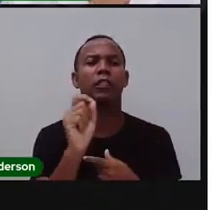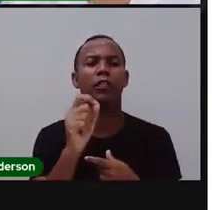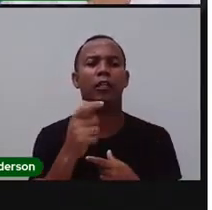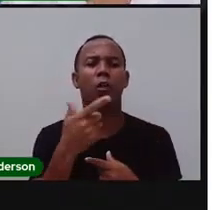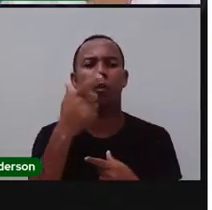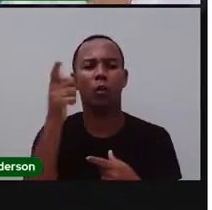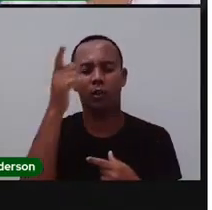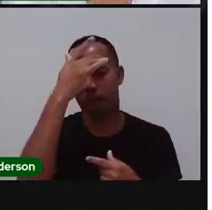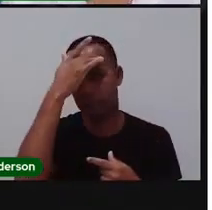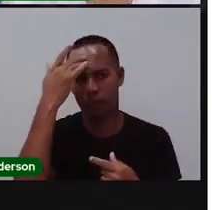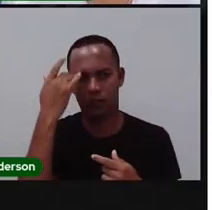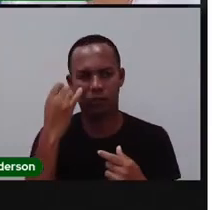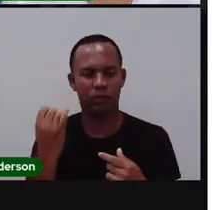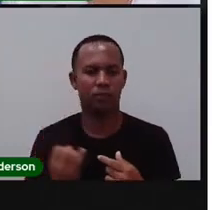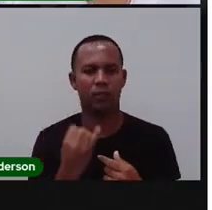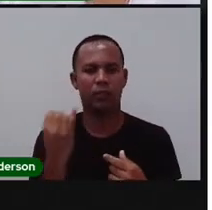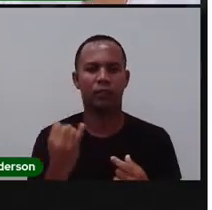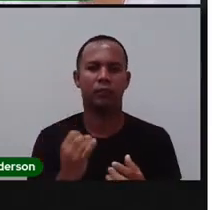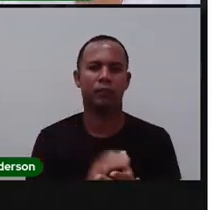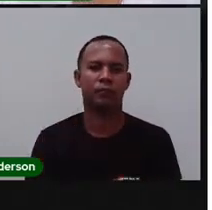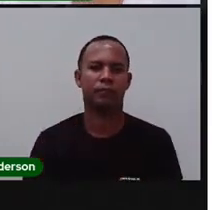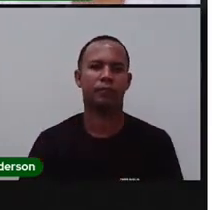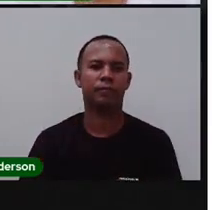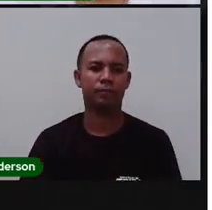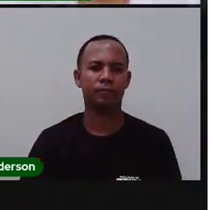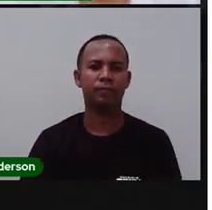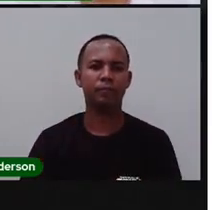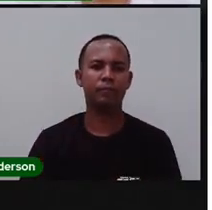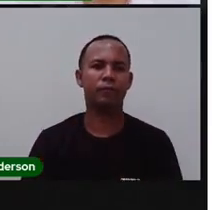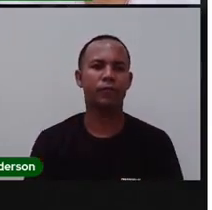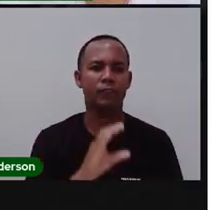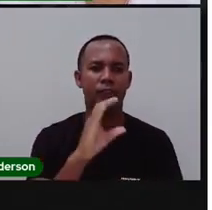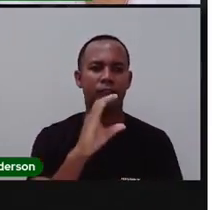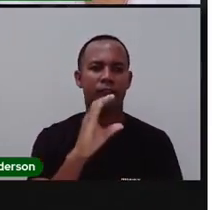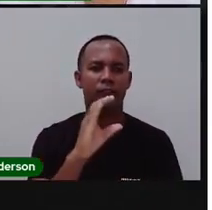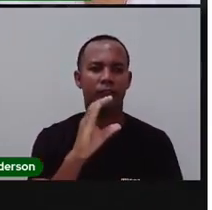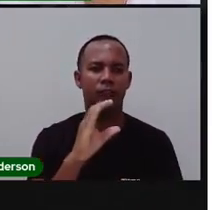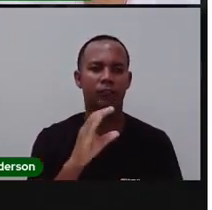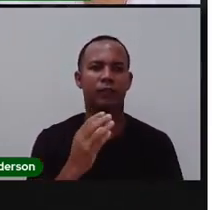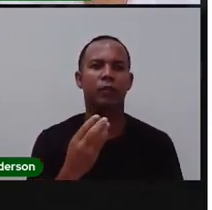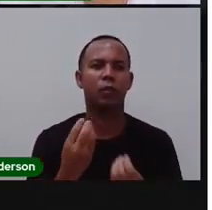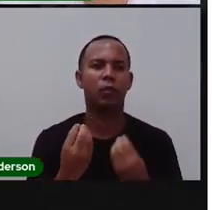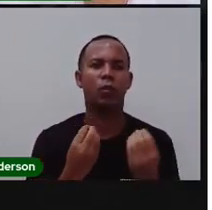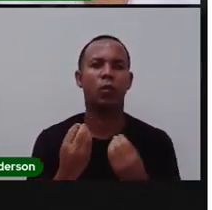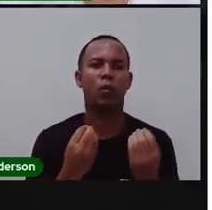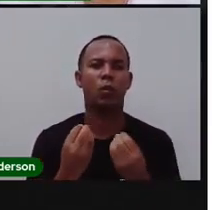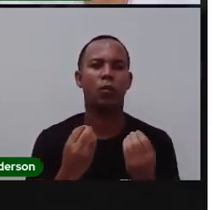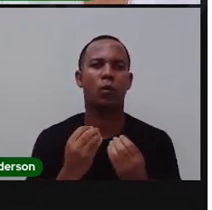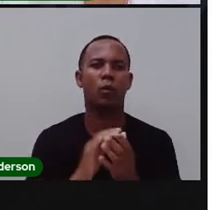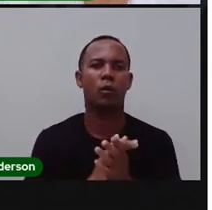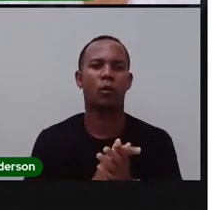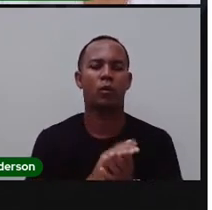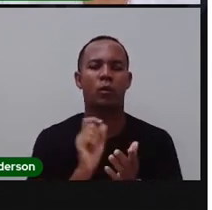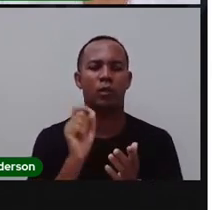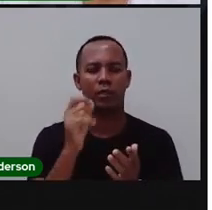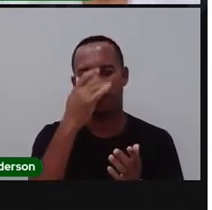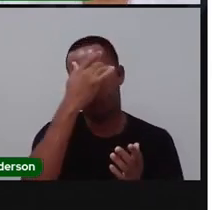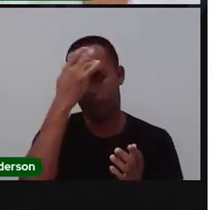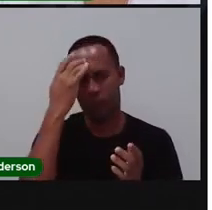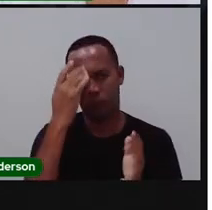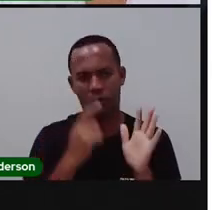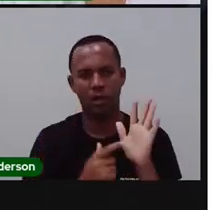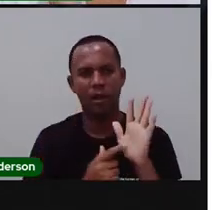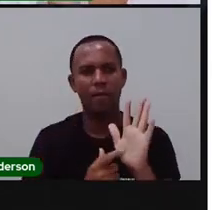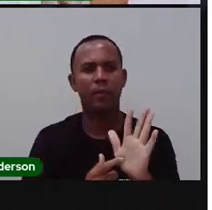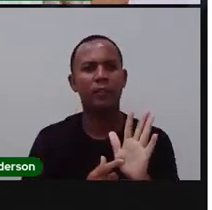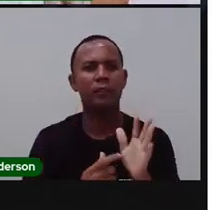quê? Realizar a atividade, né? Letra C. Como ele se apresenta? A